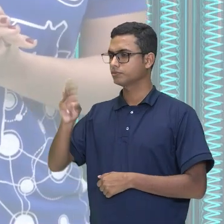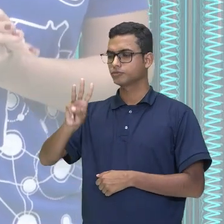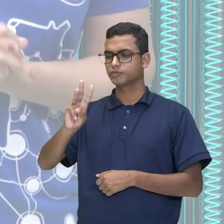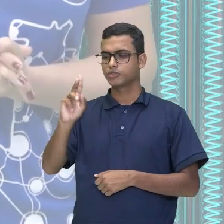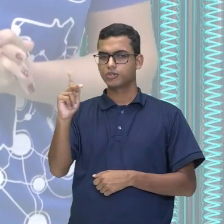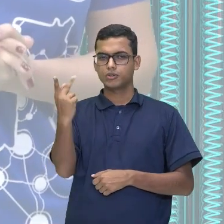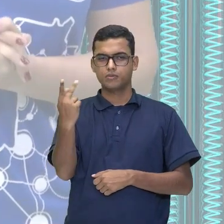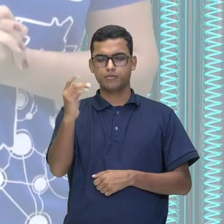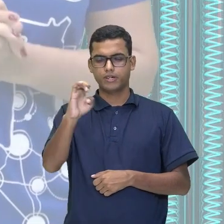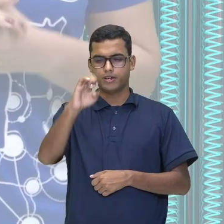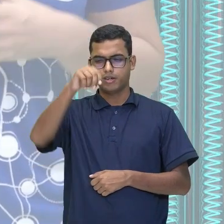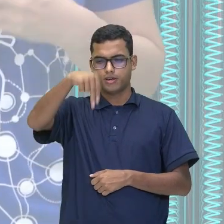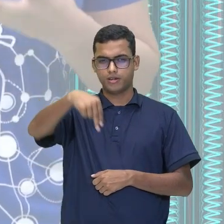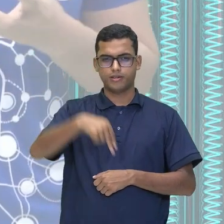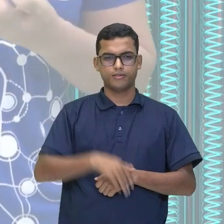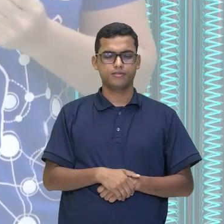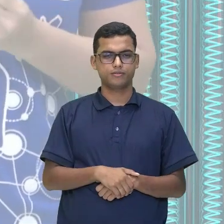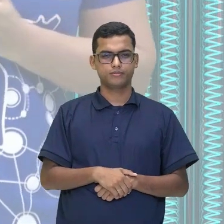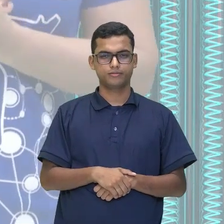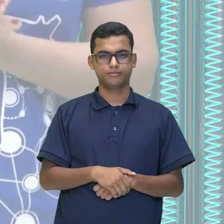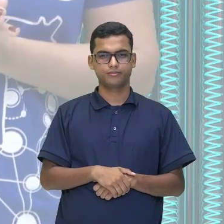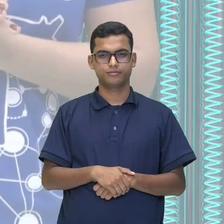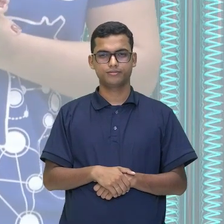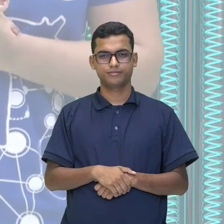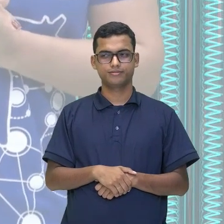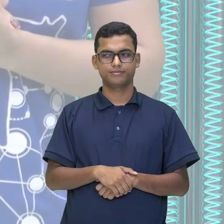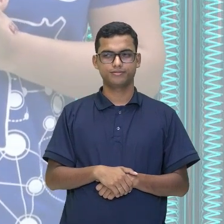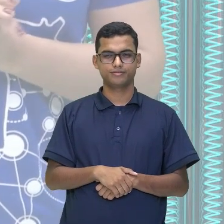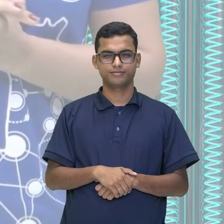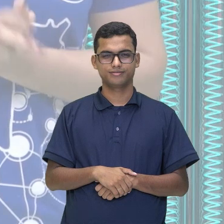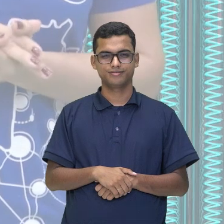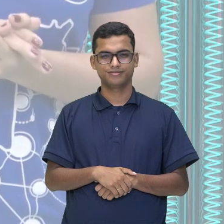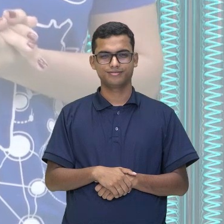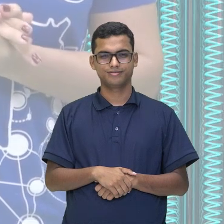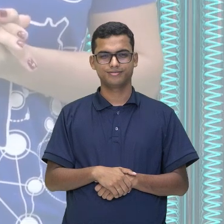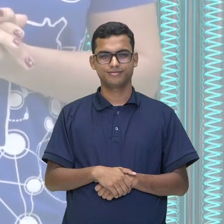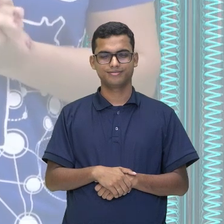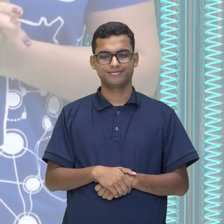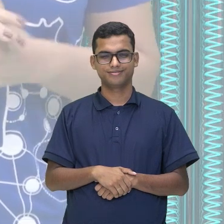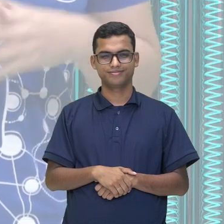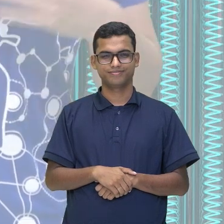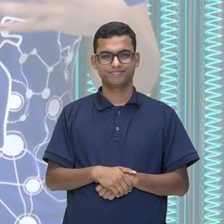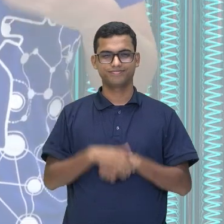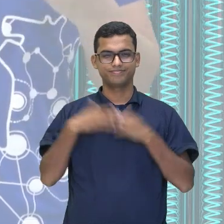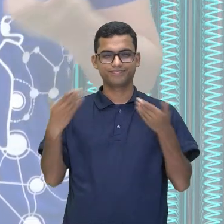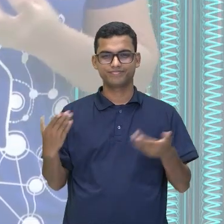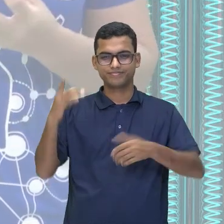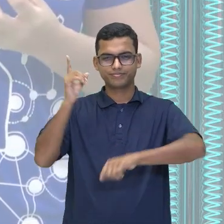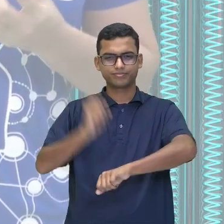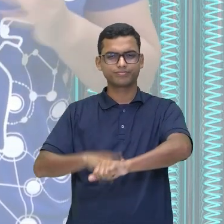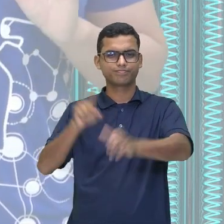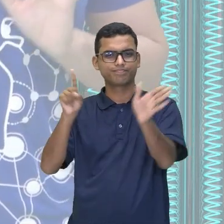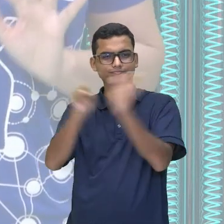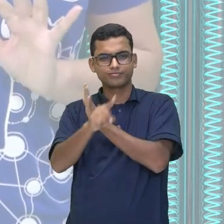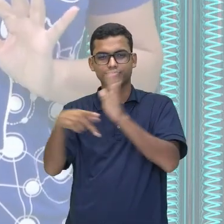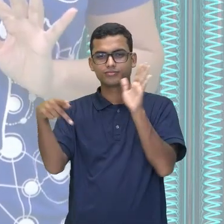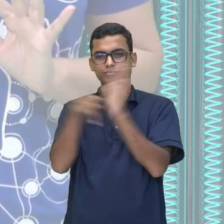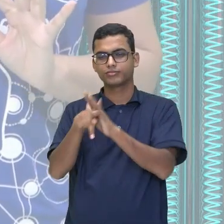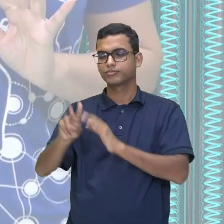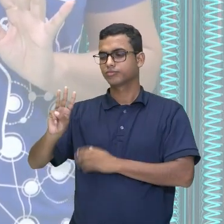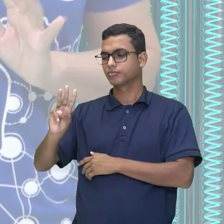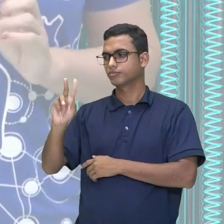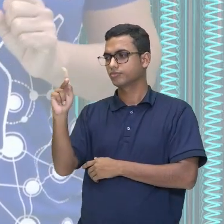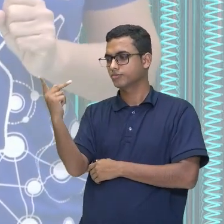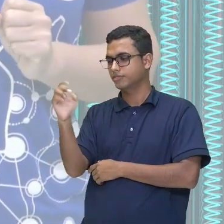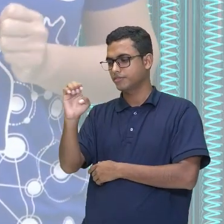Esse when, ele já é mais fácil, né? Porque sempre que alguém perguntar o when para você, é